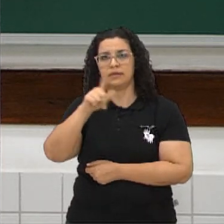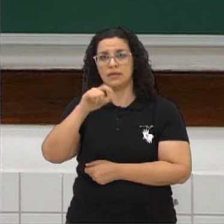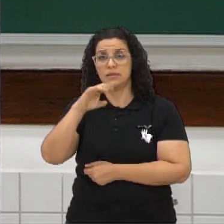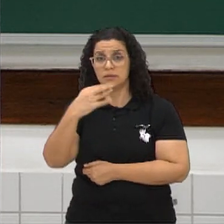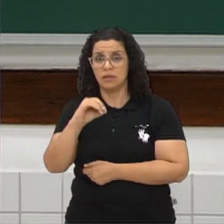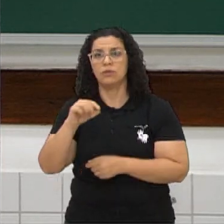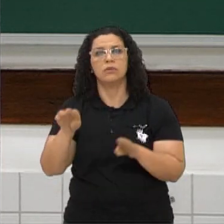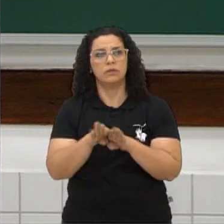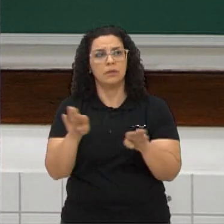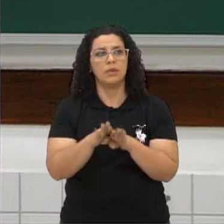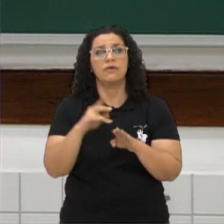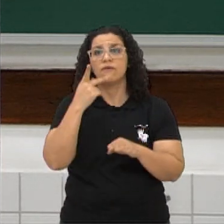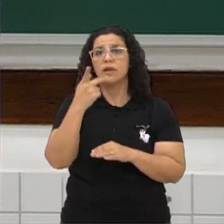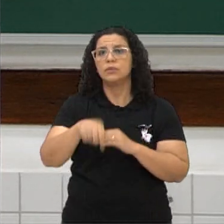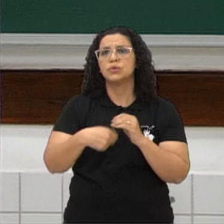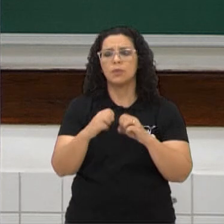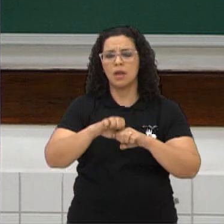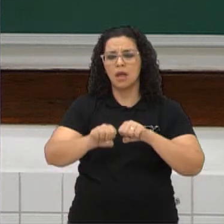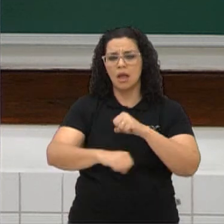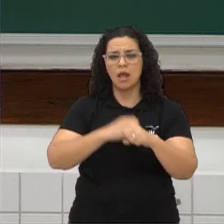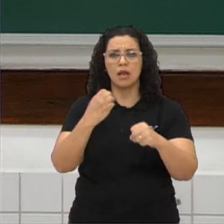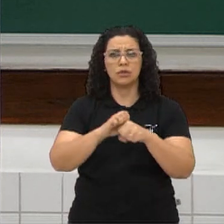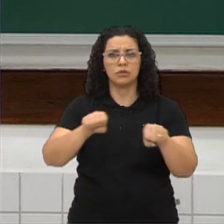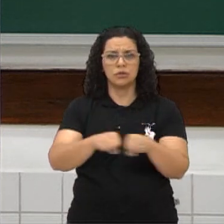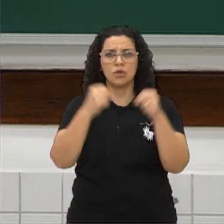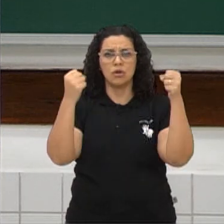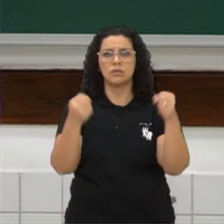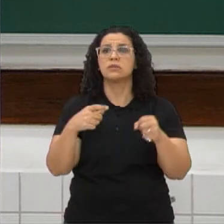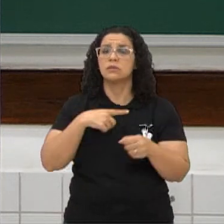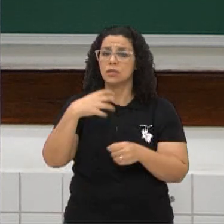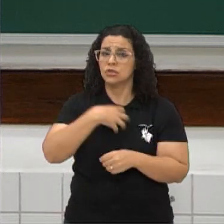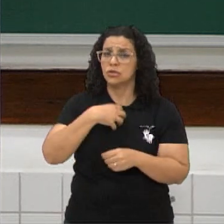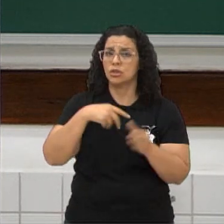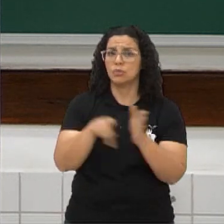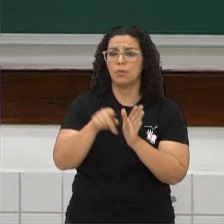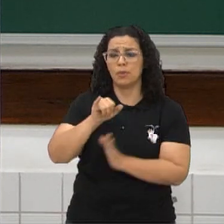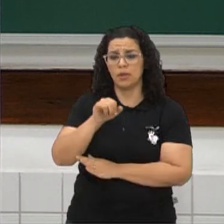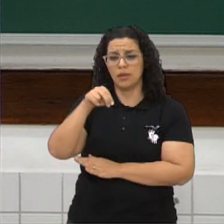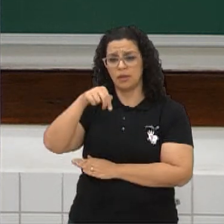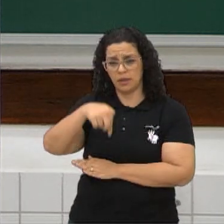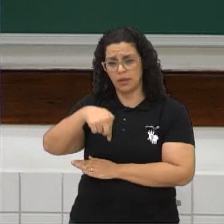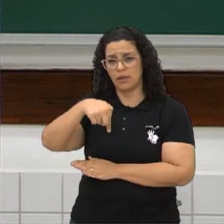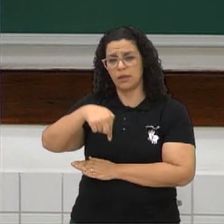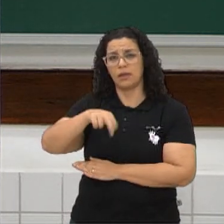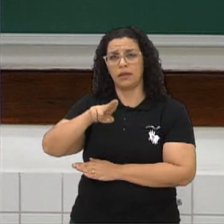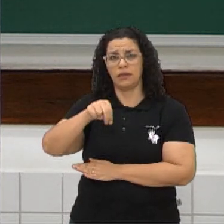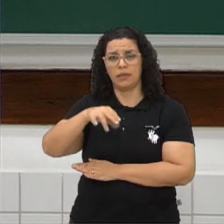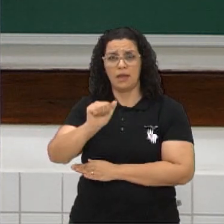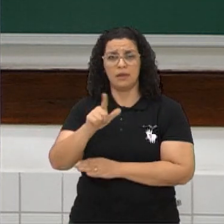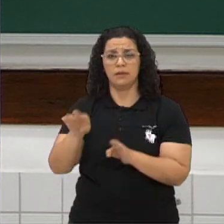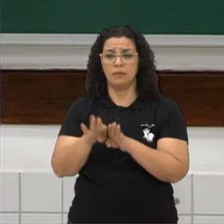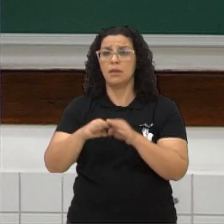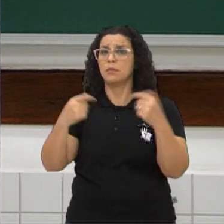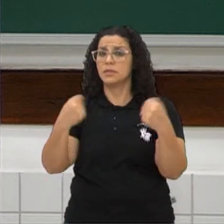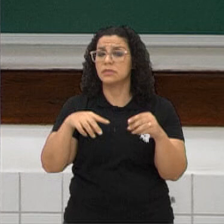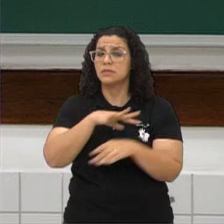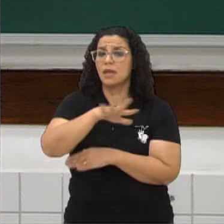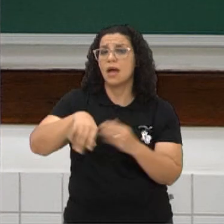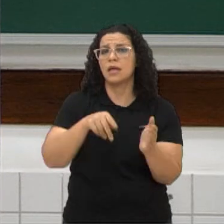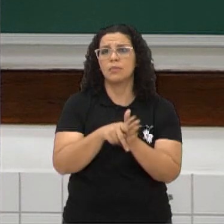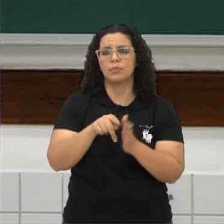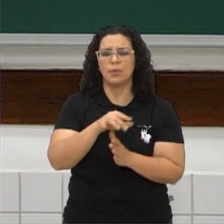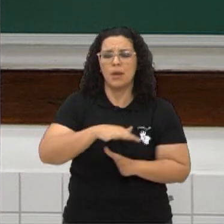falou sobre a eletrólise ígnea, que é o processo, então, dessa quebra da substância que tem que estar necessariamente no